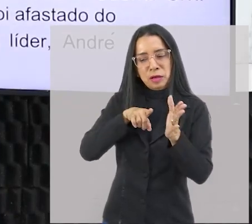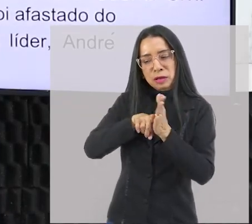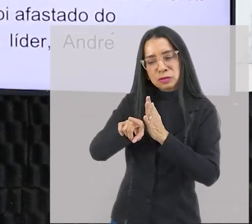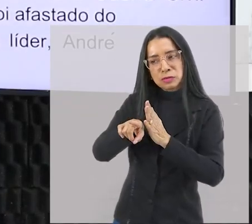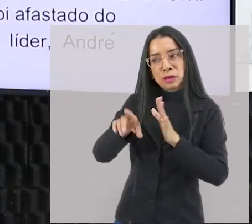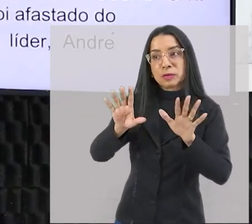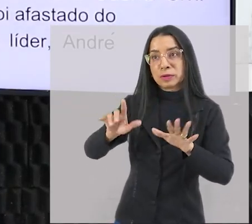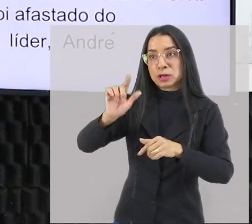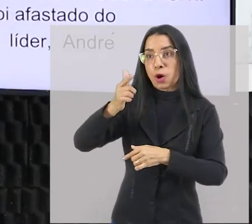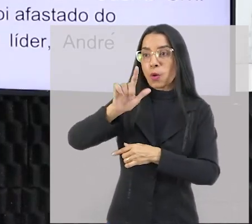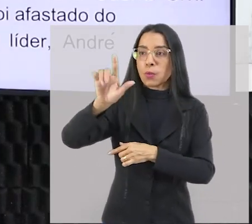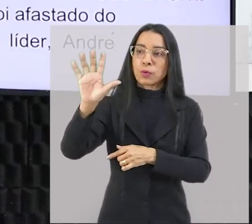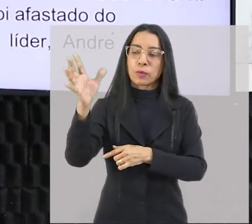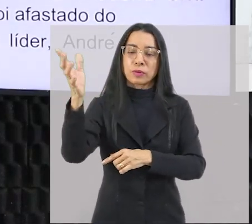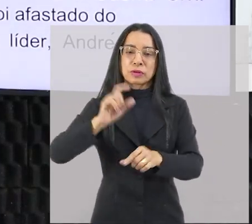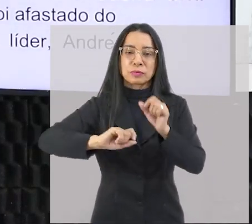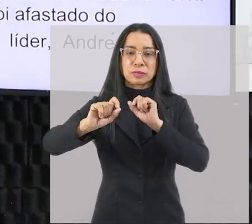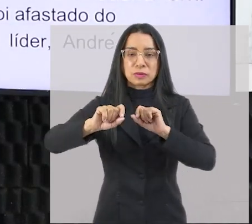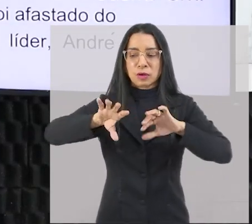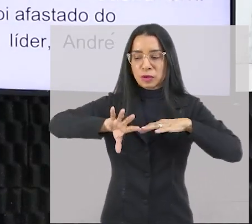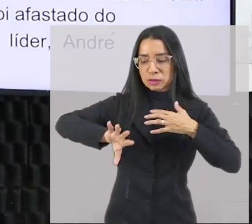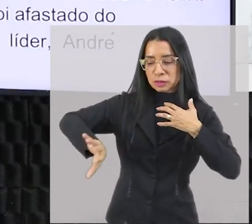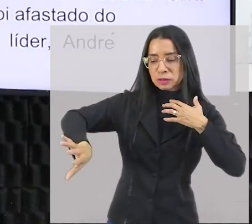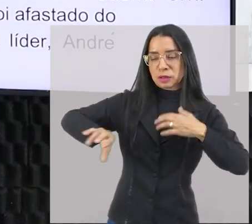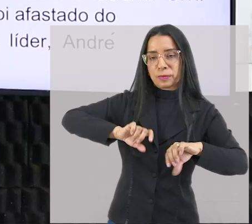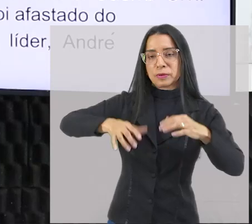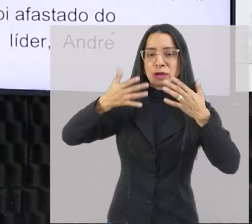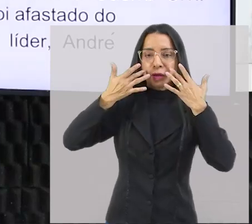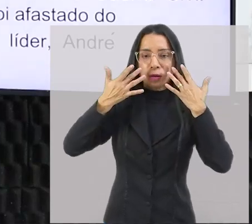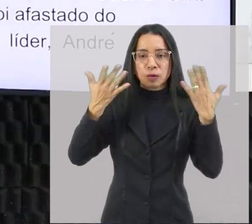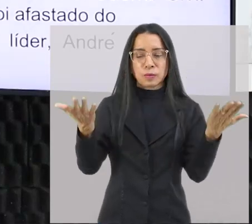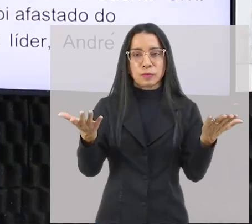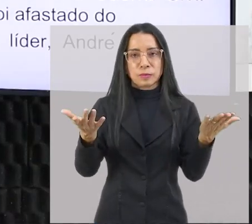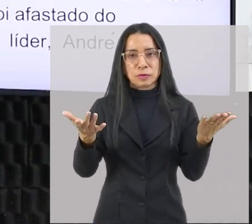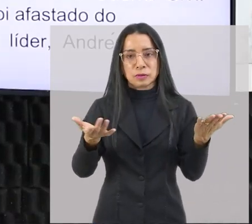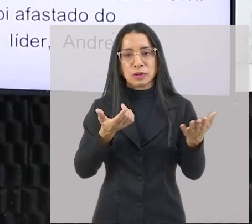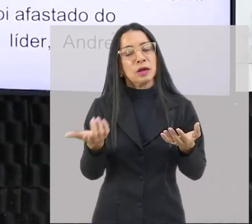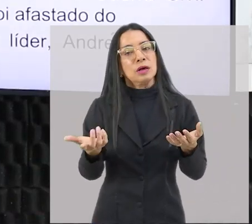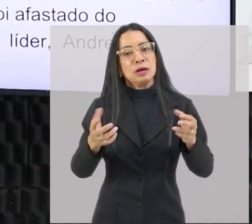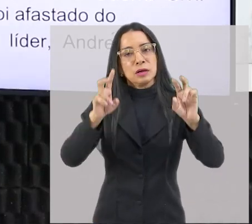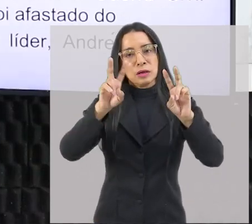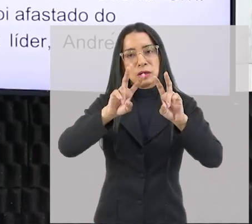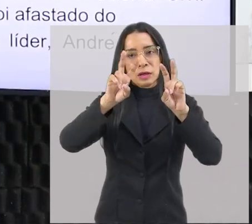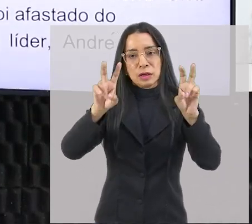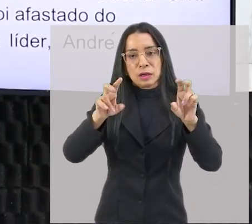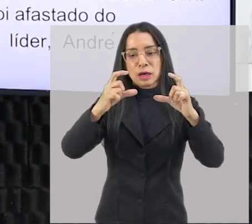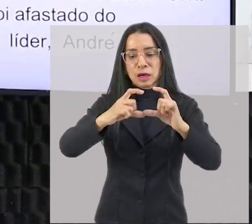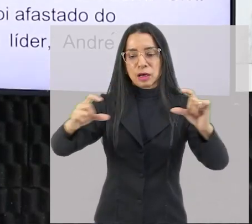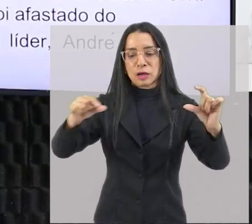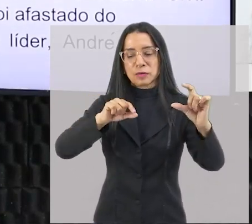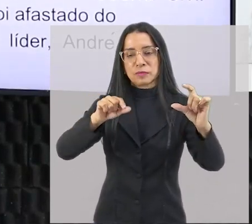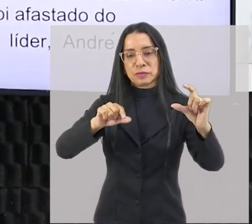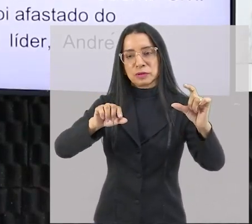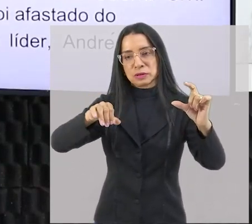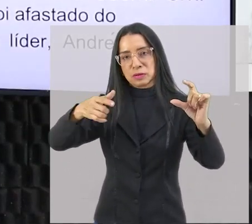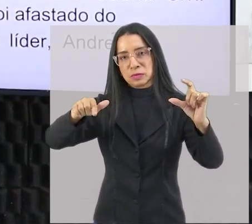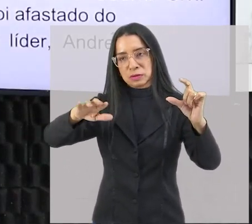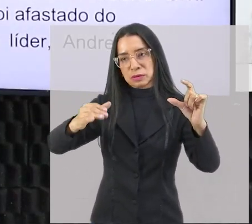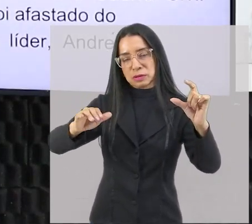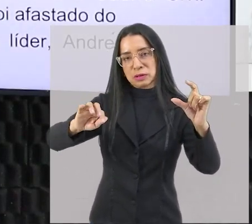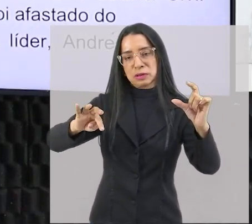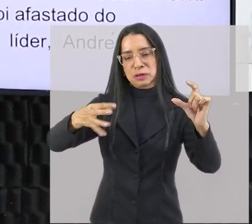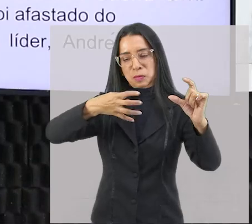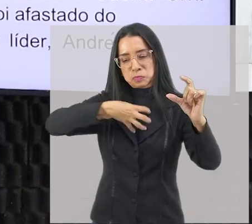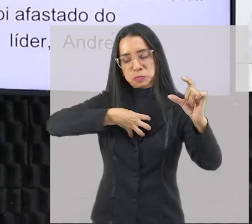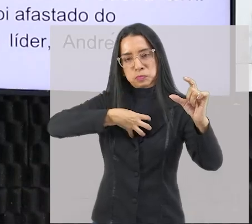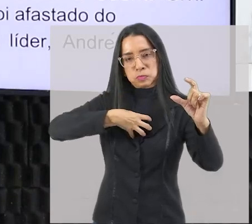um outro fato, né? Vamos separar a obra do artista, é uma outra discussão. De qualquer forma, a frase é muito egocêntrica, mas o cara podia, né? O